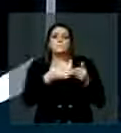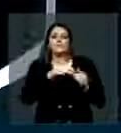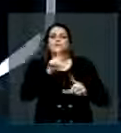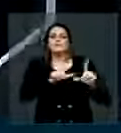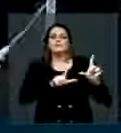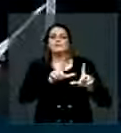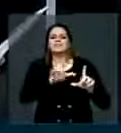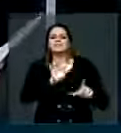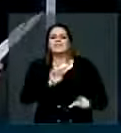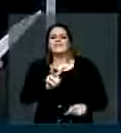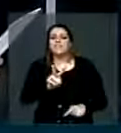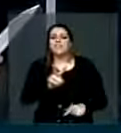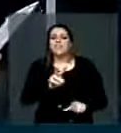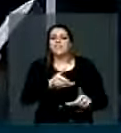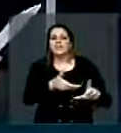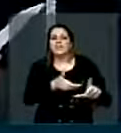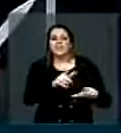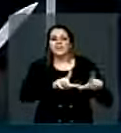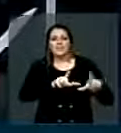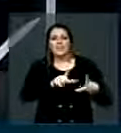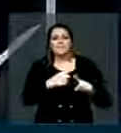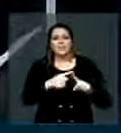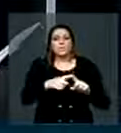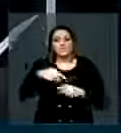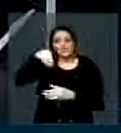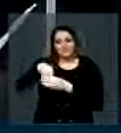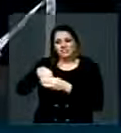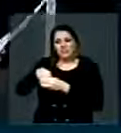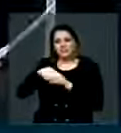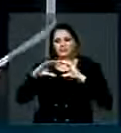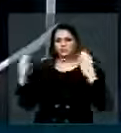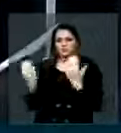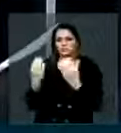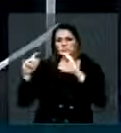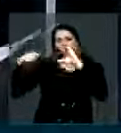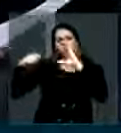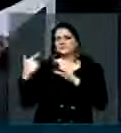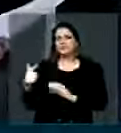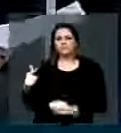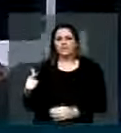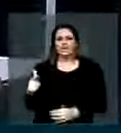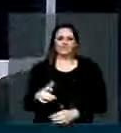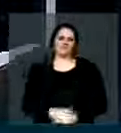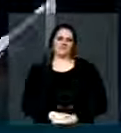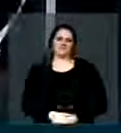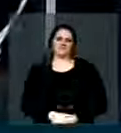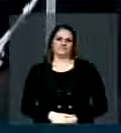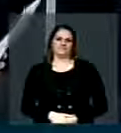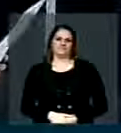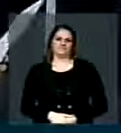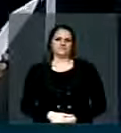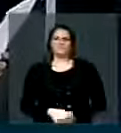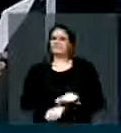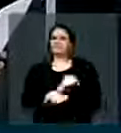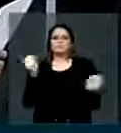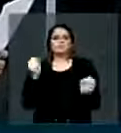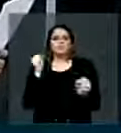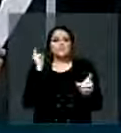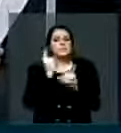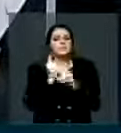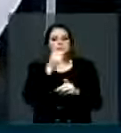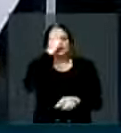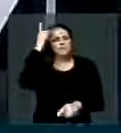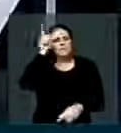TV, porque o sistema de monitoramento não existia e, infelizmente, não podia ser identificado os